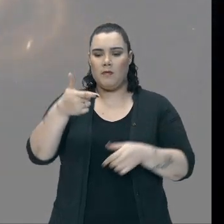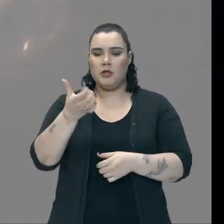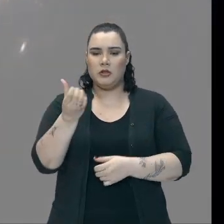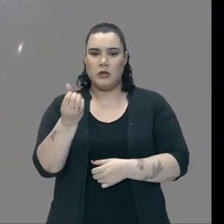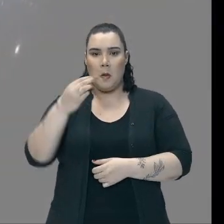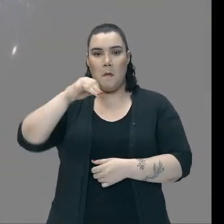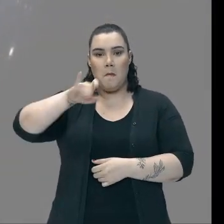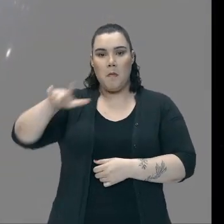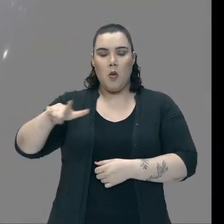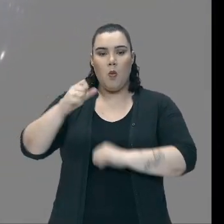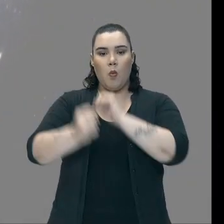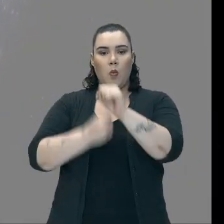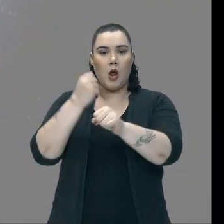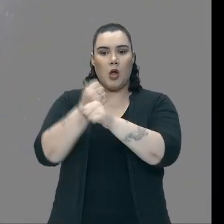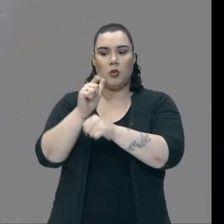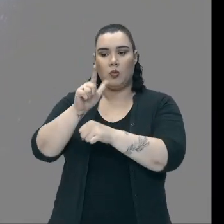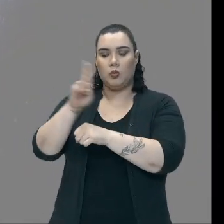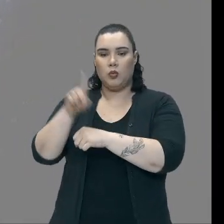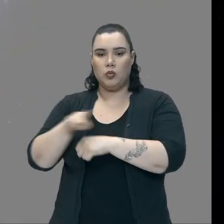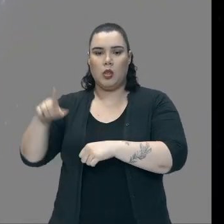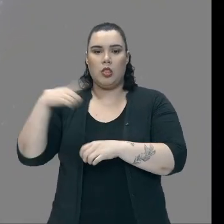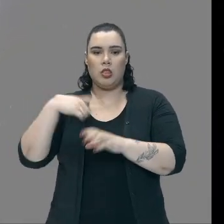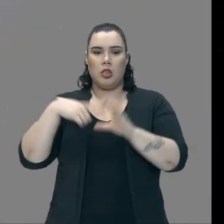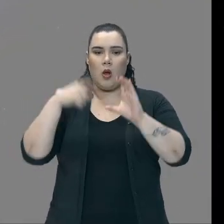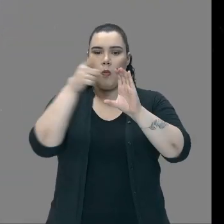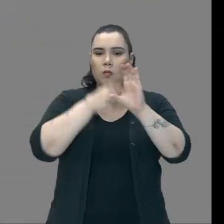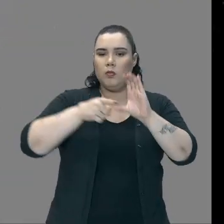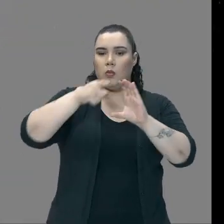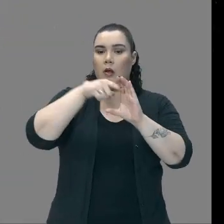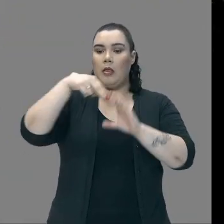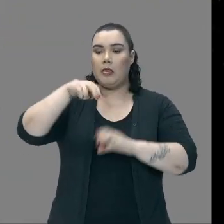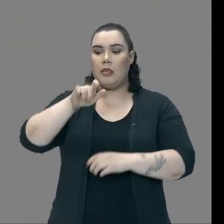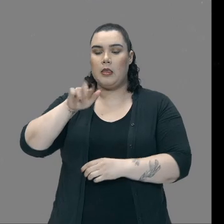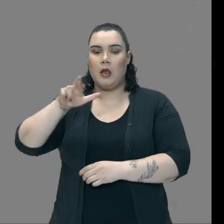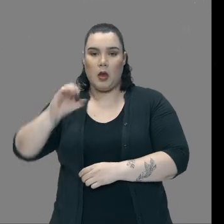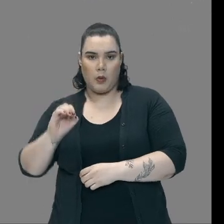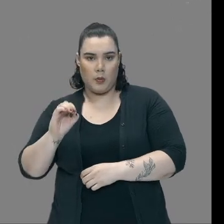Terra, localiza-se um buraco negro supermassivo.